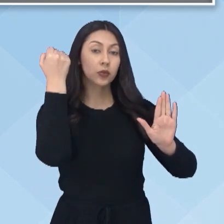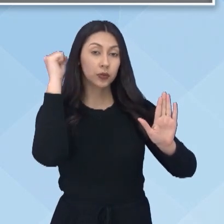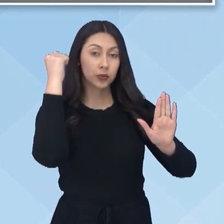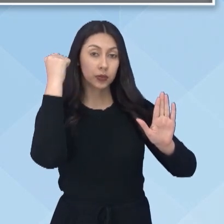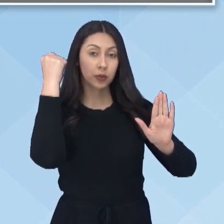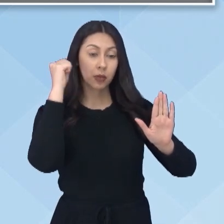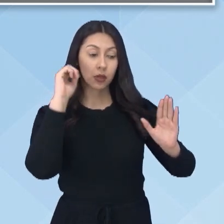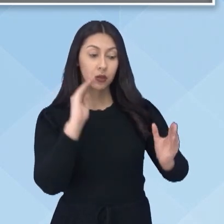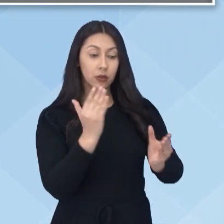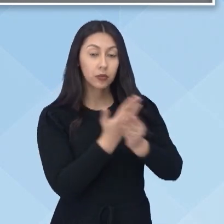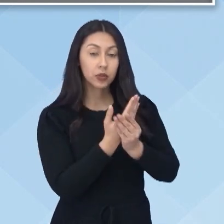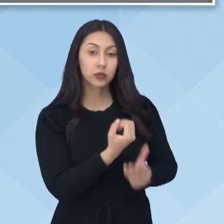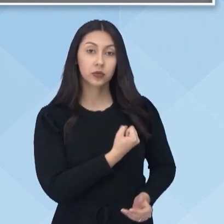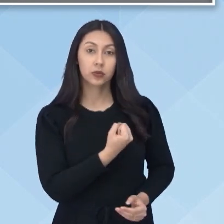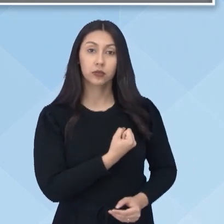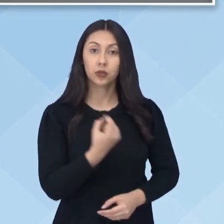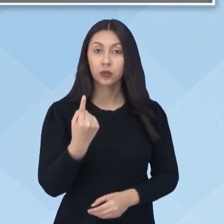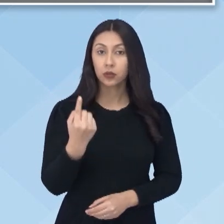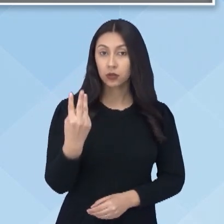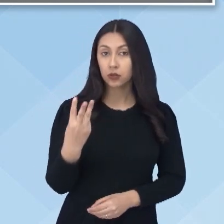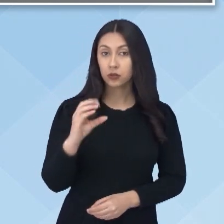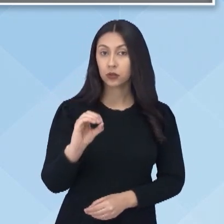ao processo número